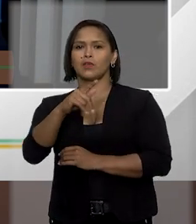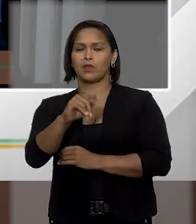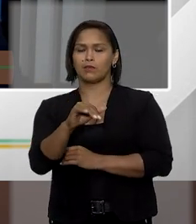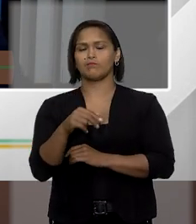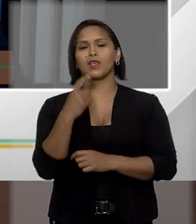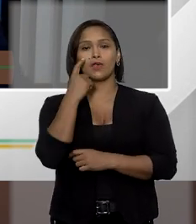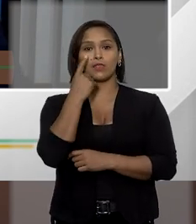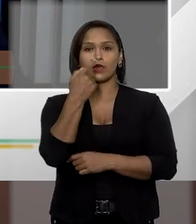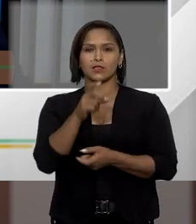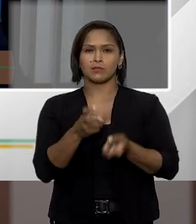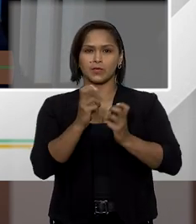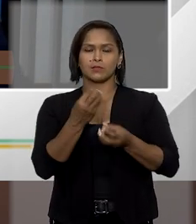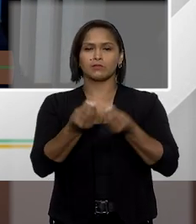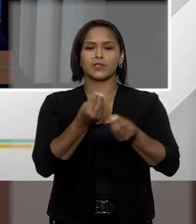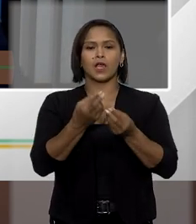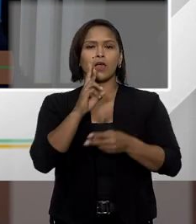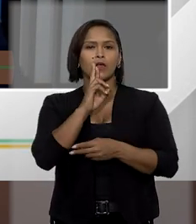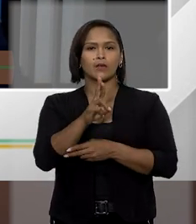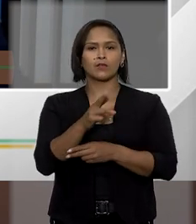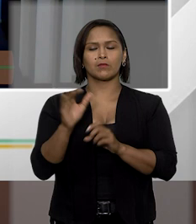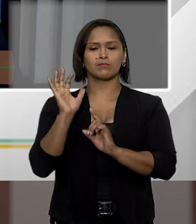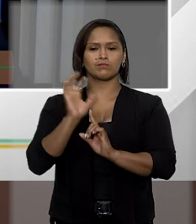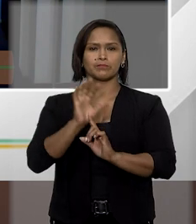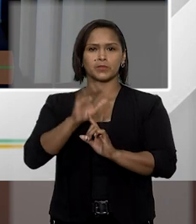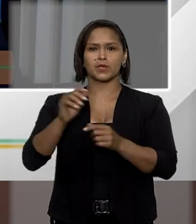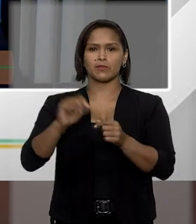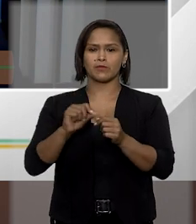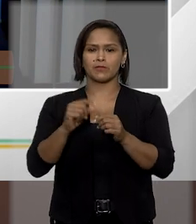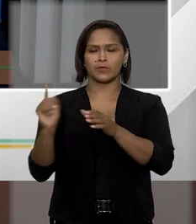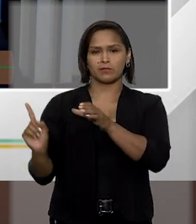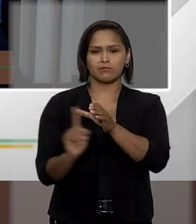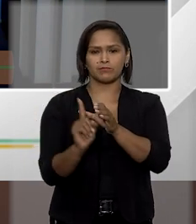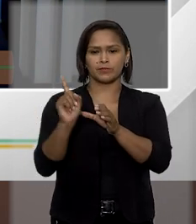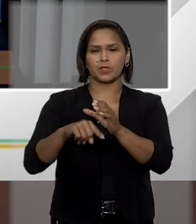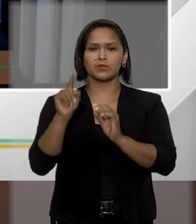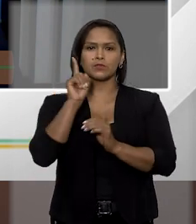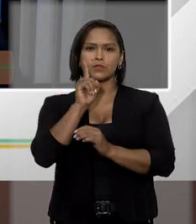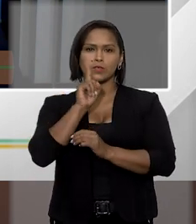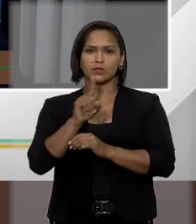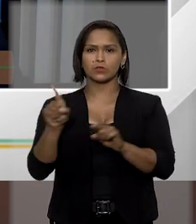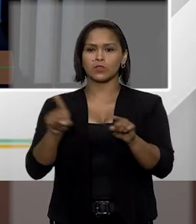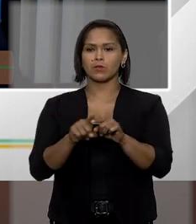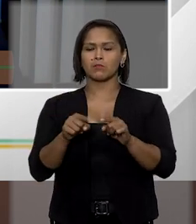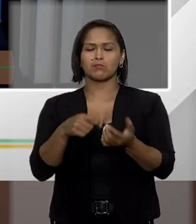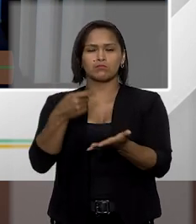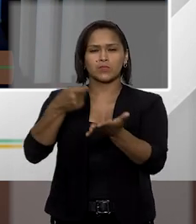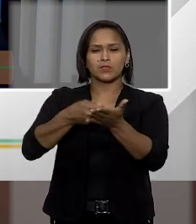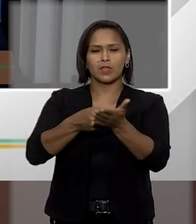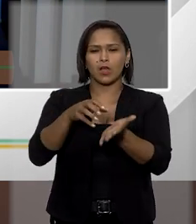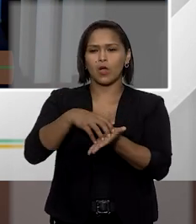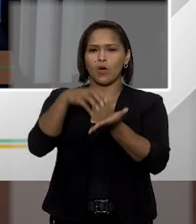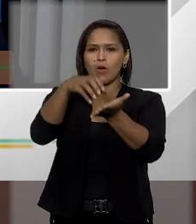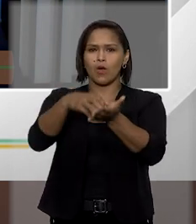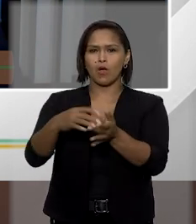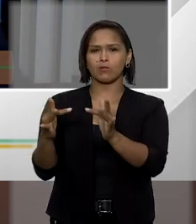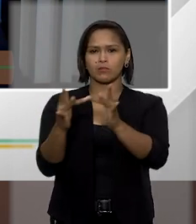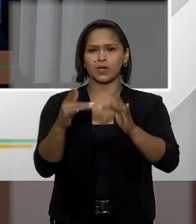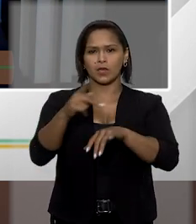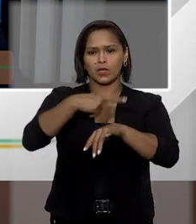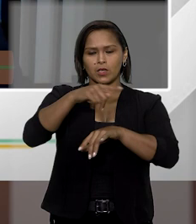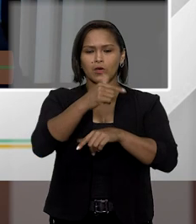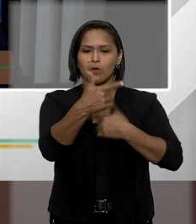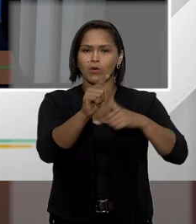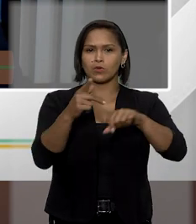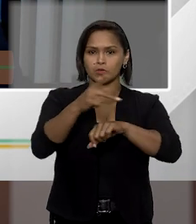E vejam que interessante, isso acabou resultando numa pressão feita internacionalmente pelos Estados Unidos para determinados órgãos internacionais para que